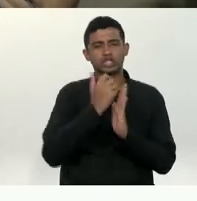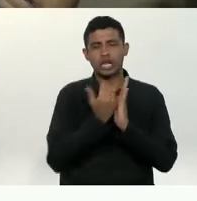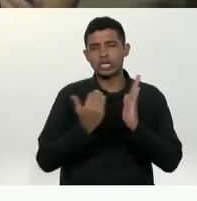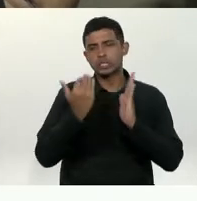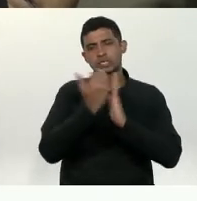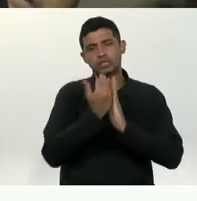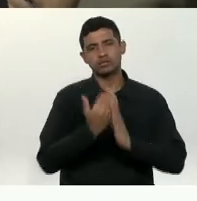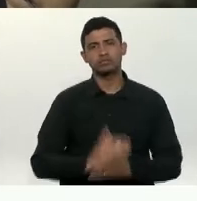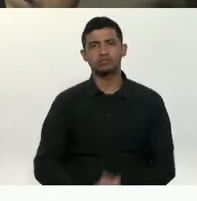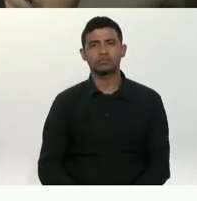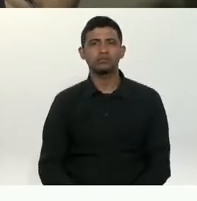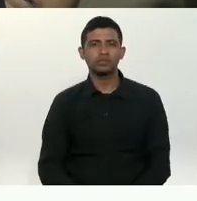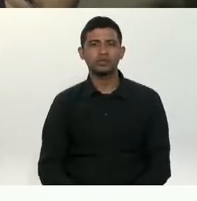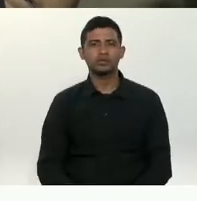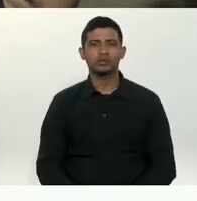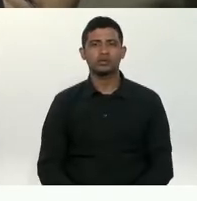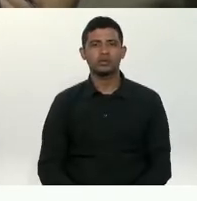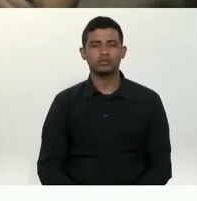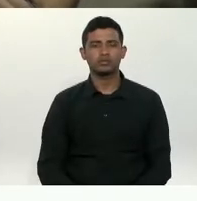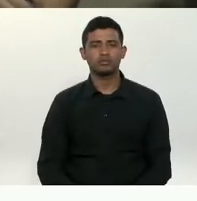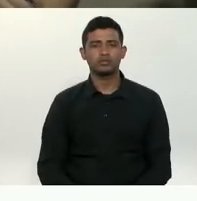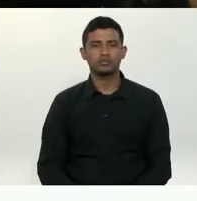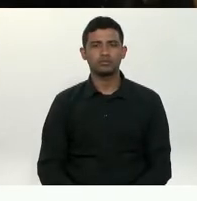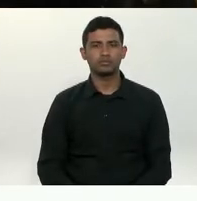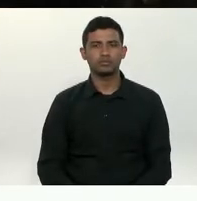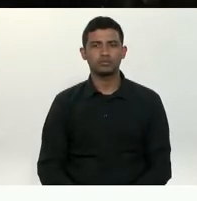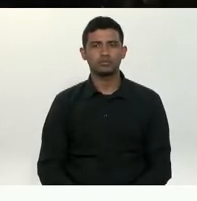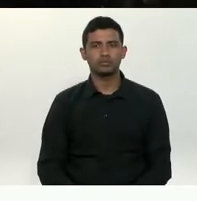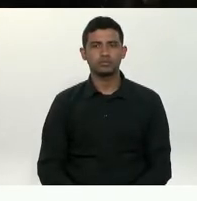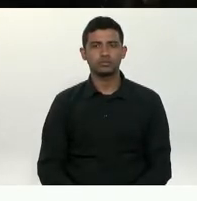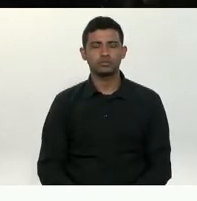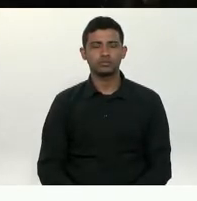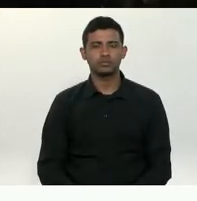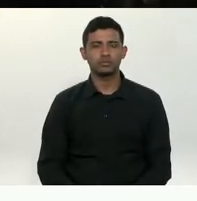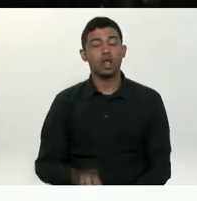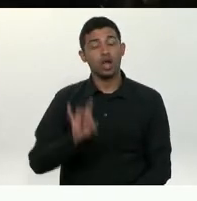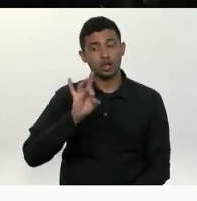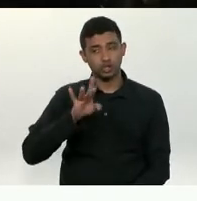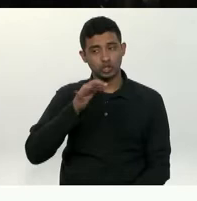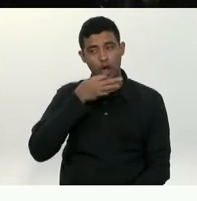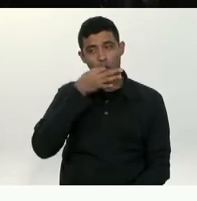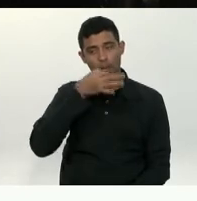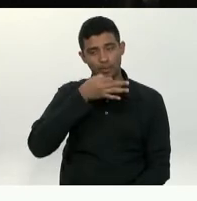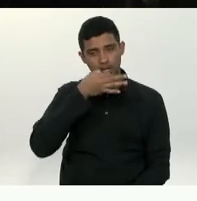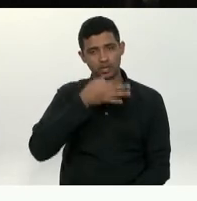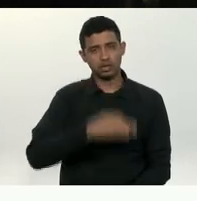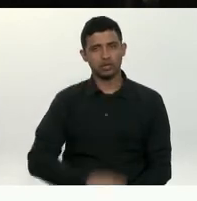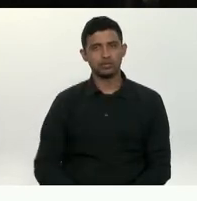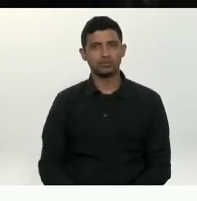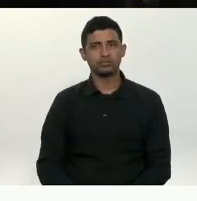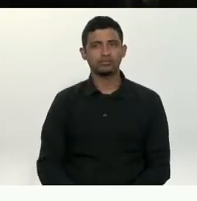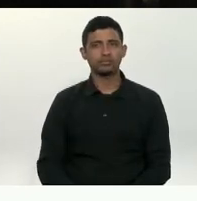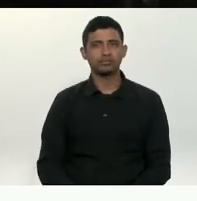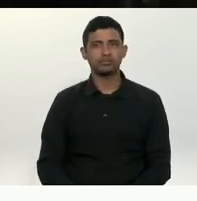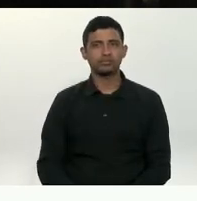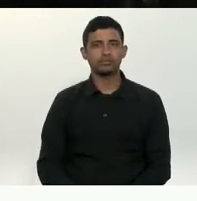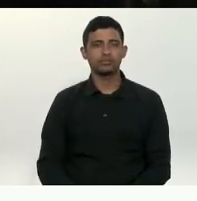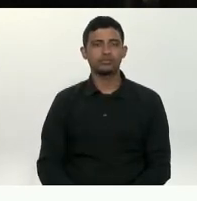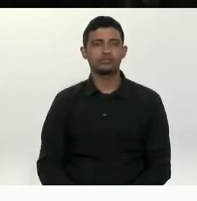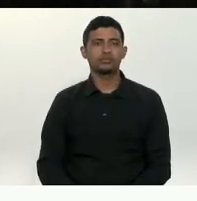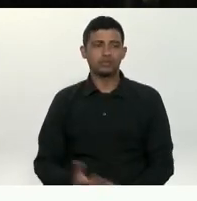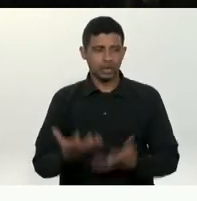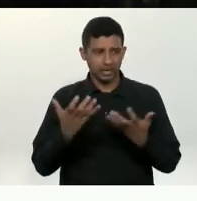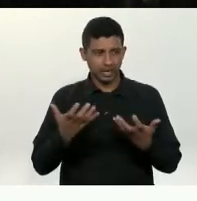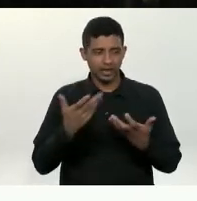sendo veiculado hoje. Olha, eu quero só opinião, e eu quero deixar aqui essa opinião para os meus